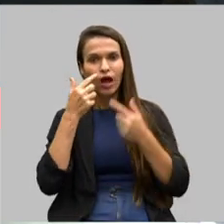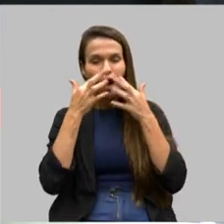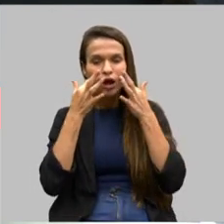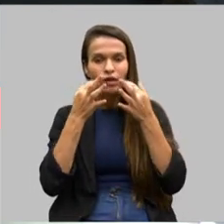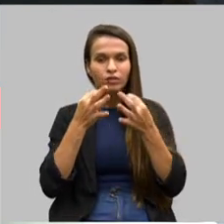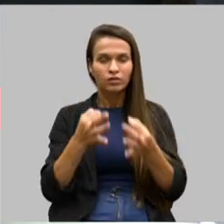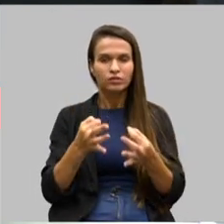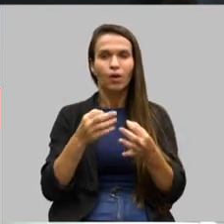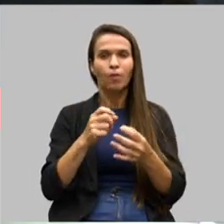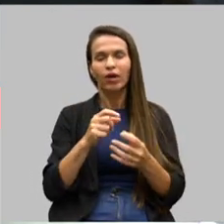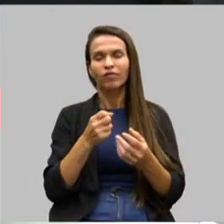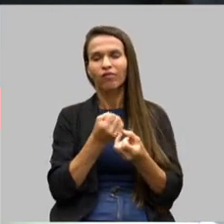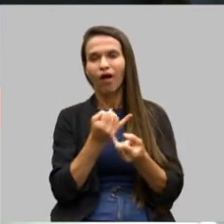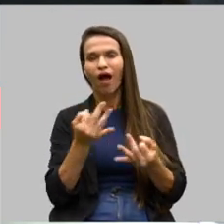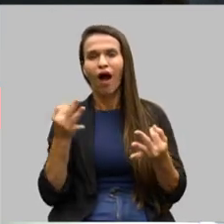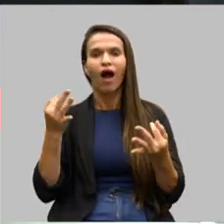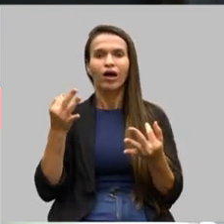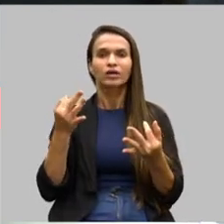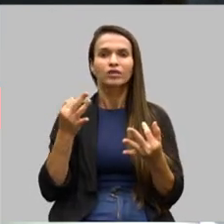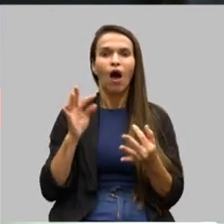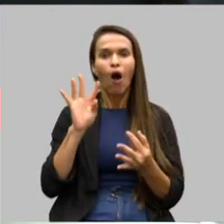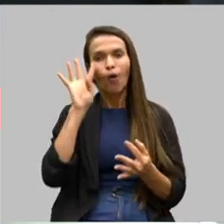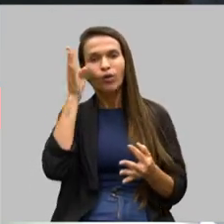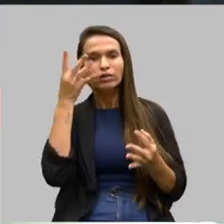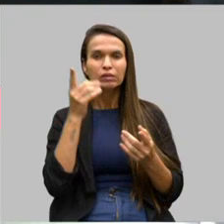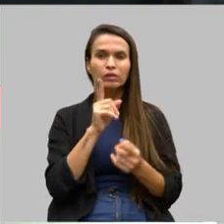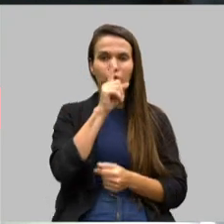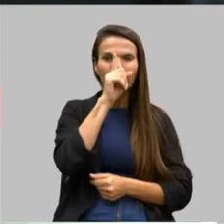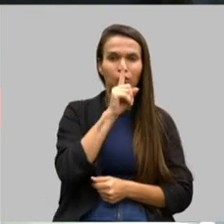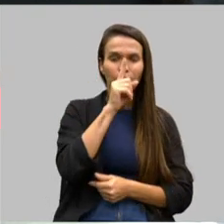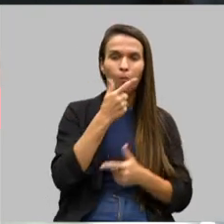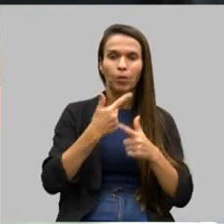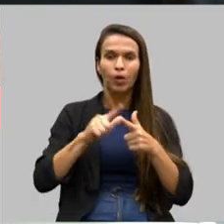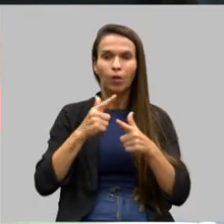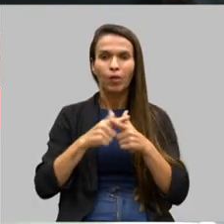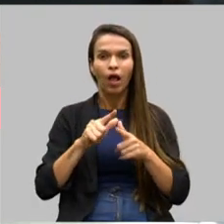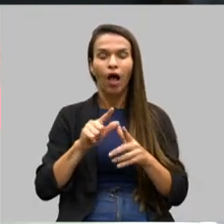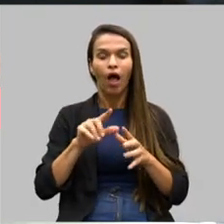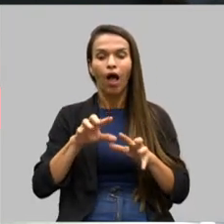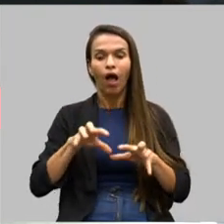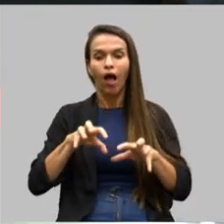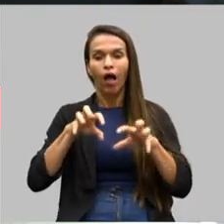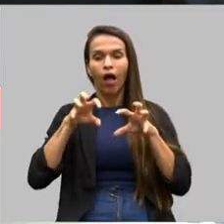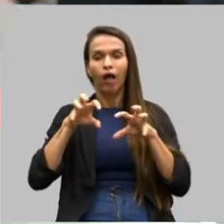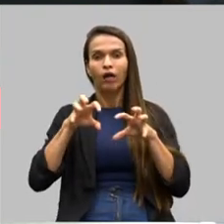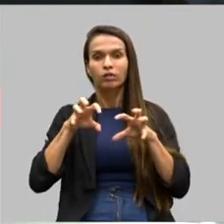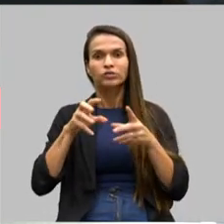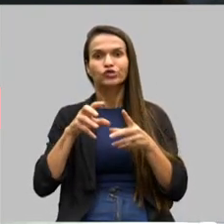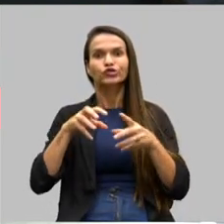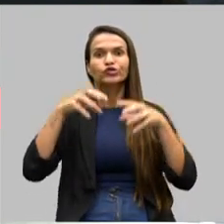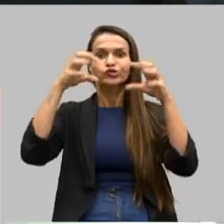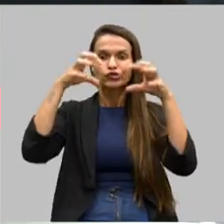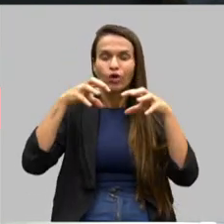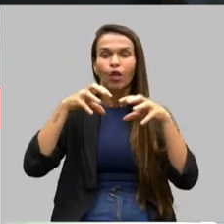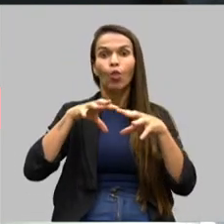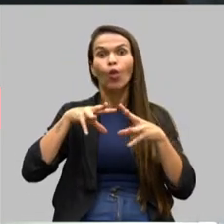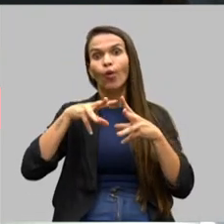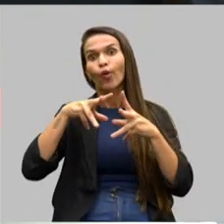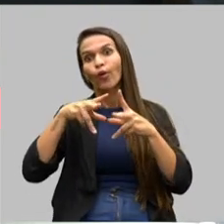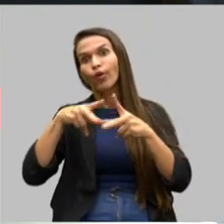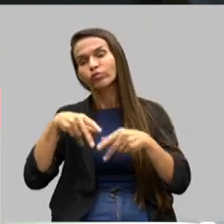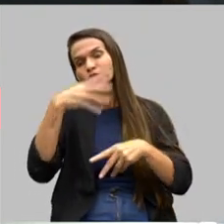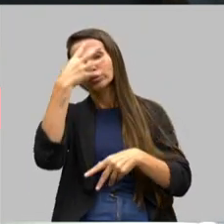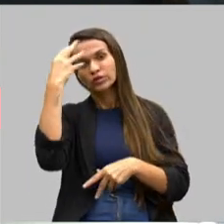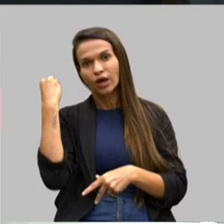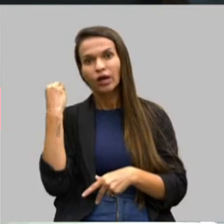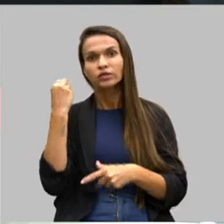extremos, a seca, etc., começa a chover, todo mundo esquece. Aí volta de novo a preocupar quando o problema